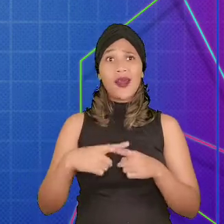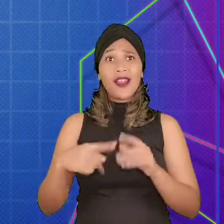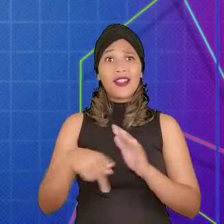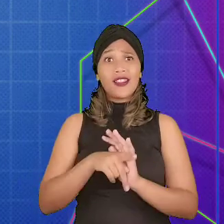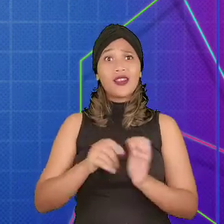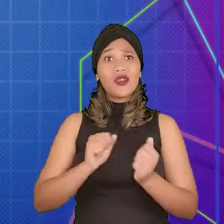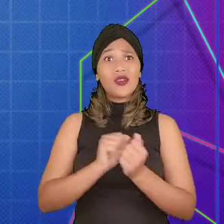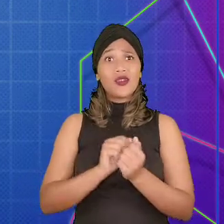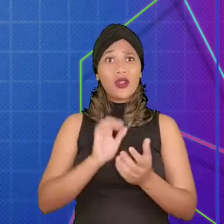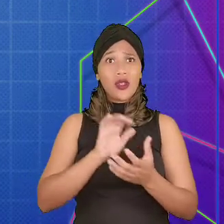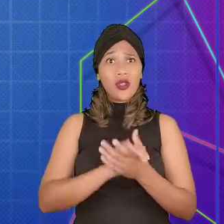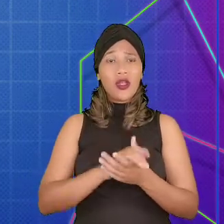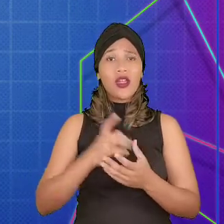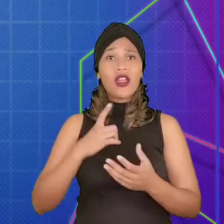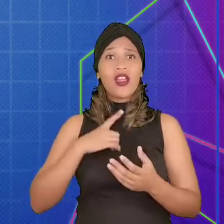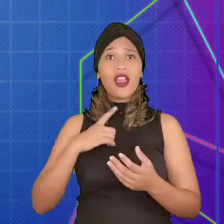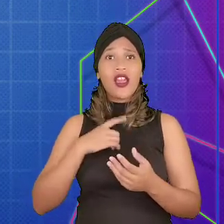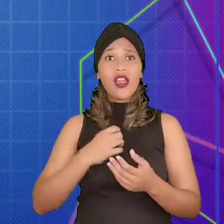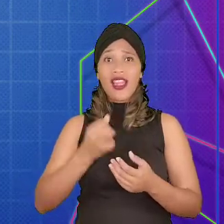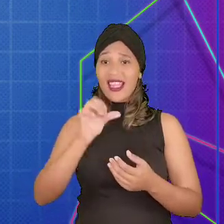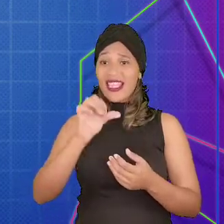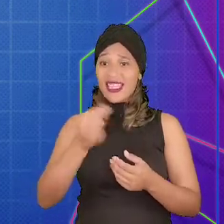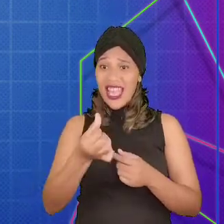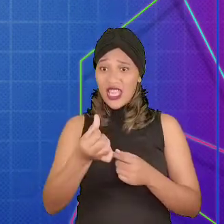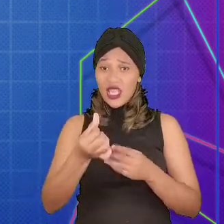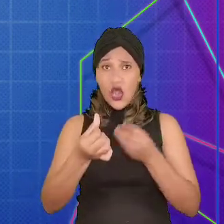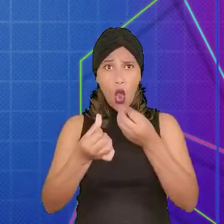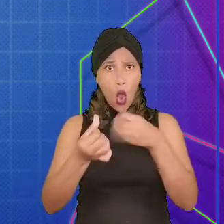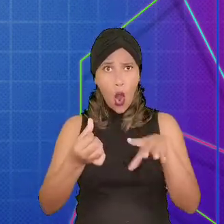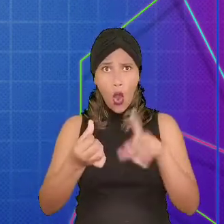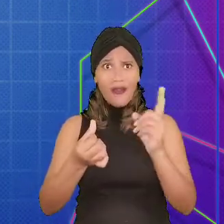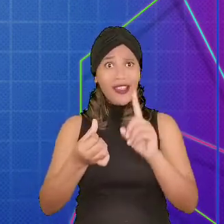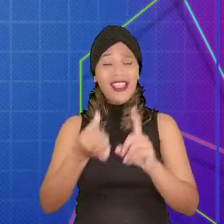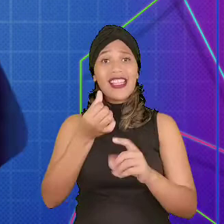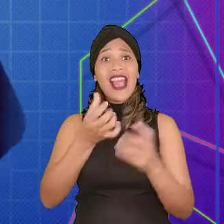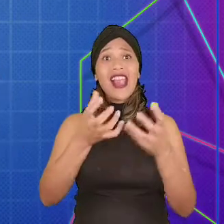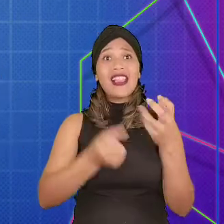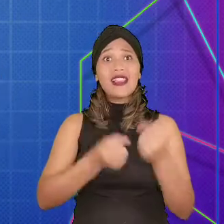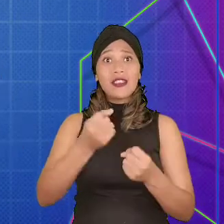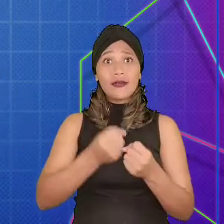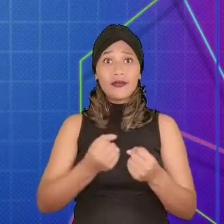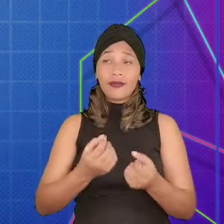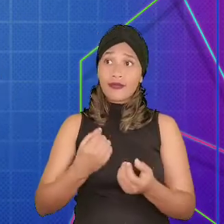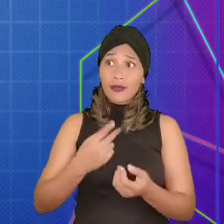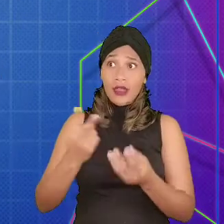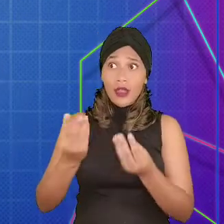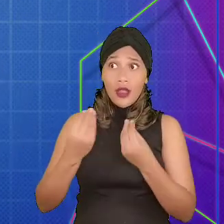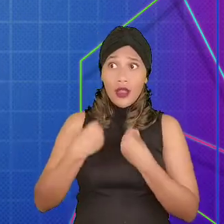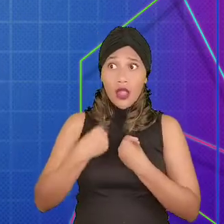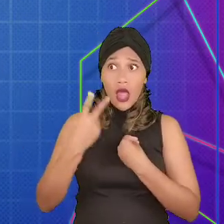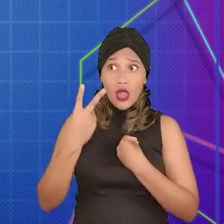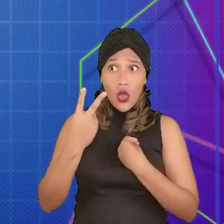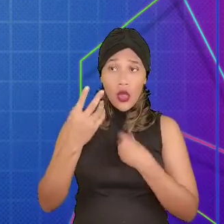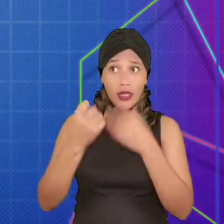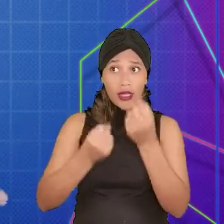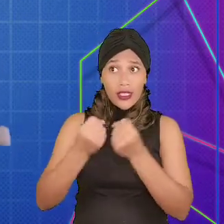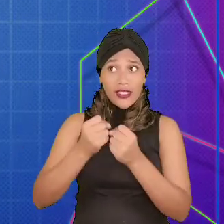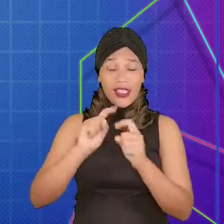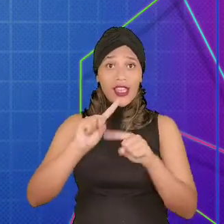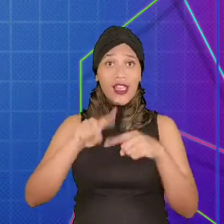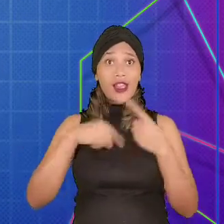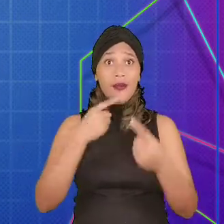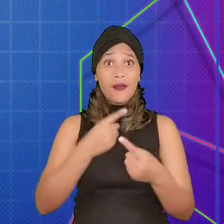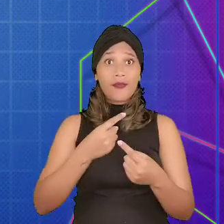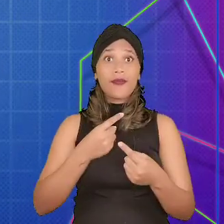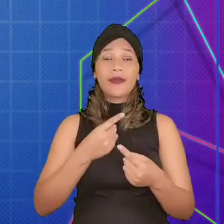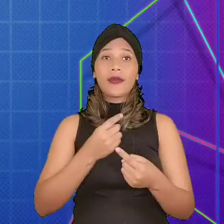haviam com seu marido meia dúzia de caixas de leite. Quando a esposa fala, traga 2 litros de leite, ela insere uma ordem. E depois,